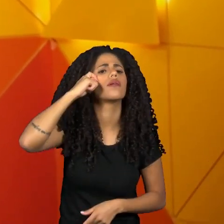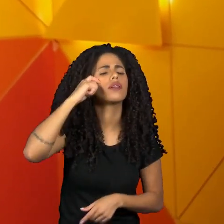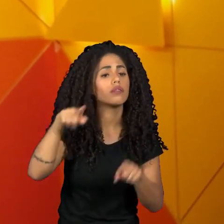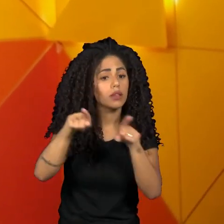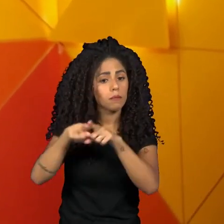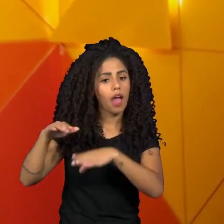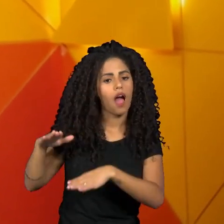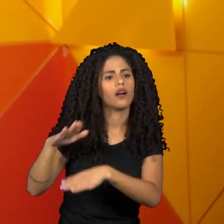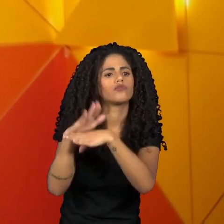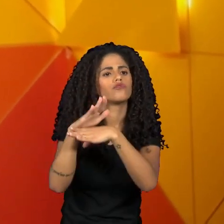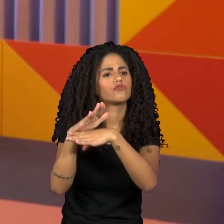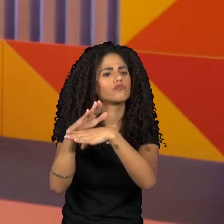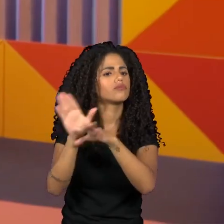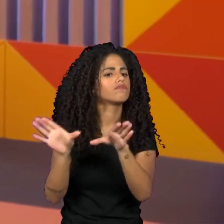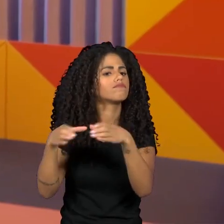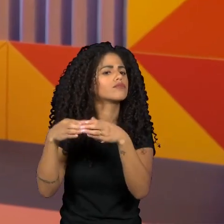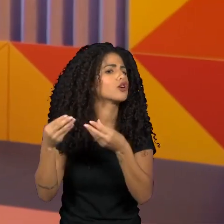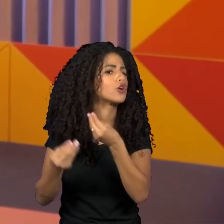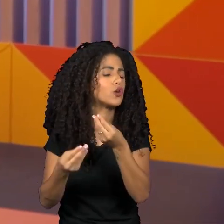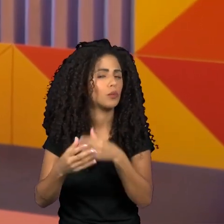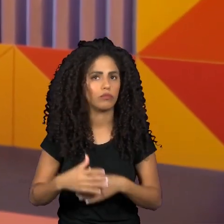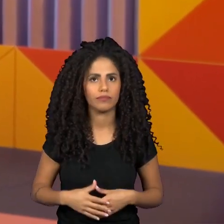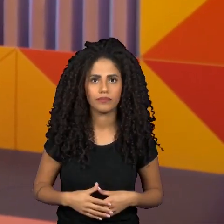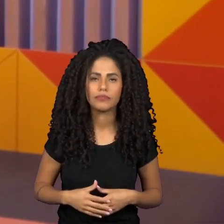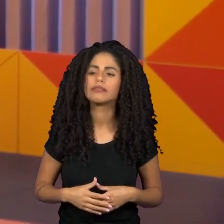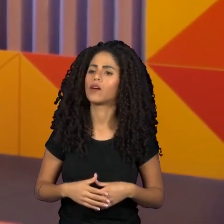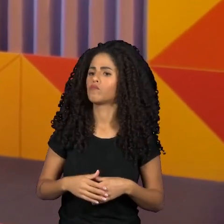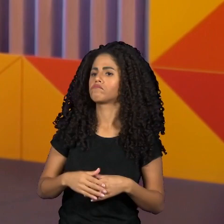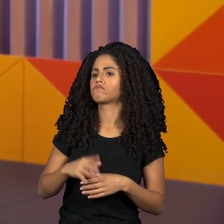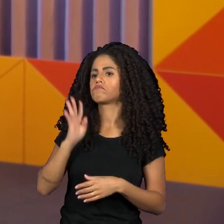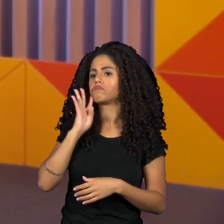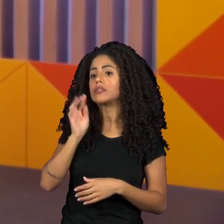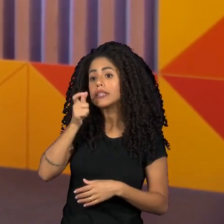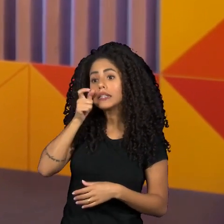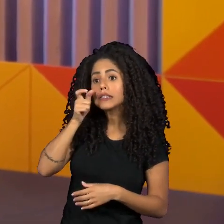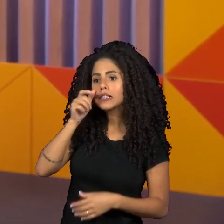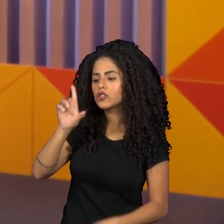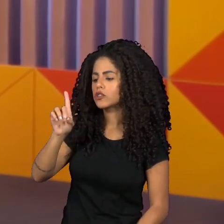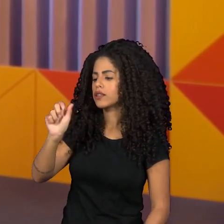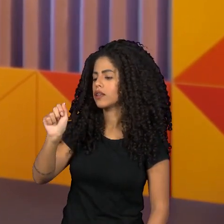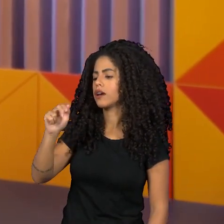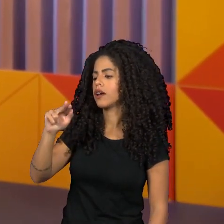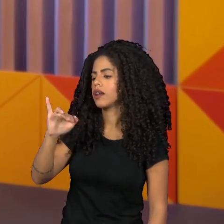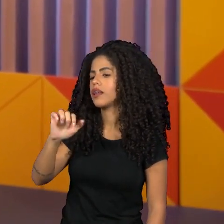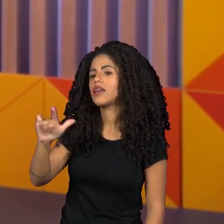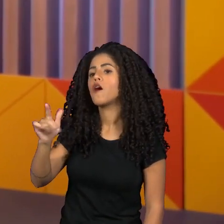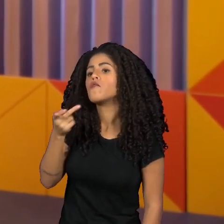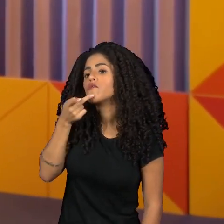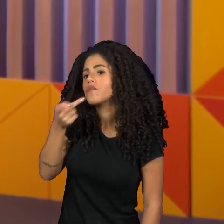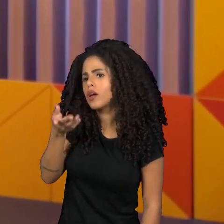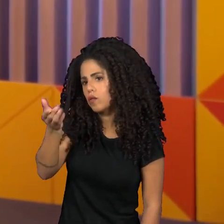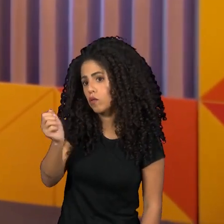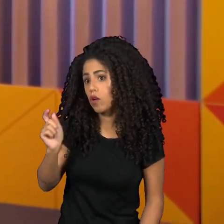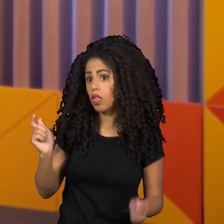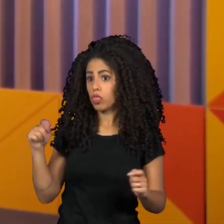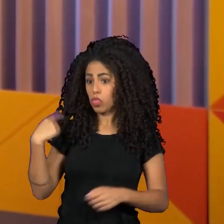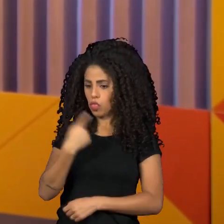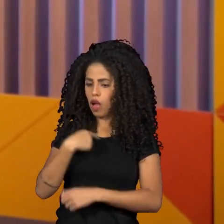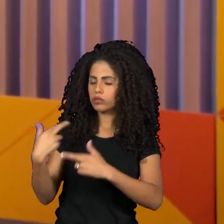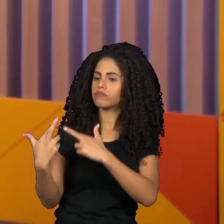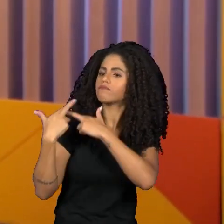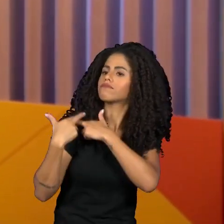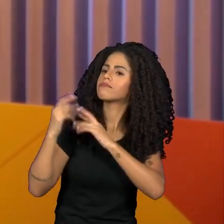dos coletivos? É muito maneiro o que Daniel diz, porque ele fala da gente inaugurar a possibilidade de futuro agora. E